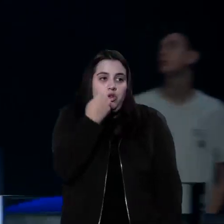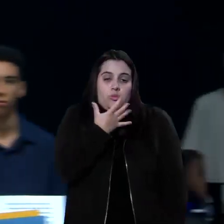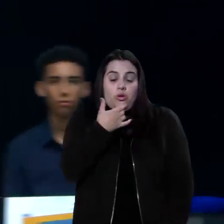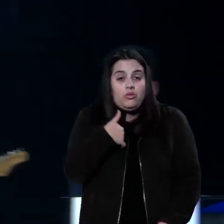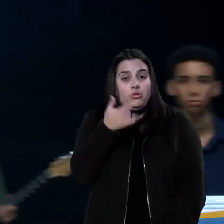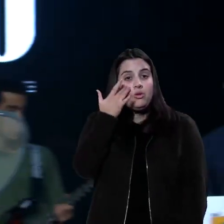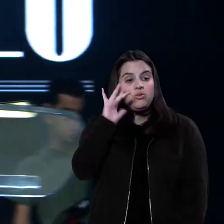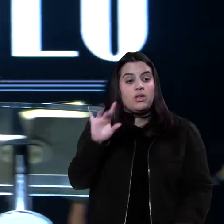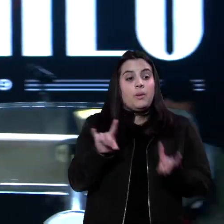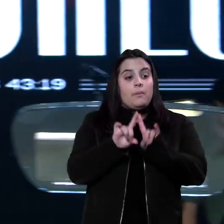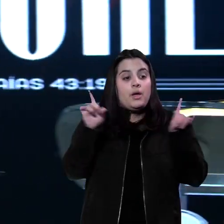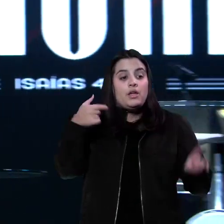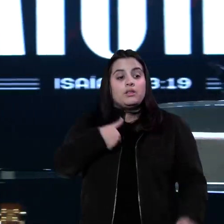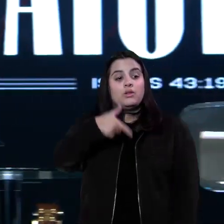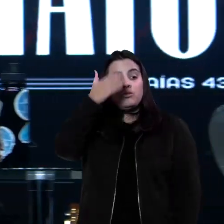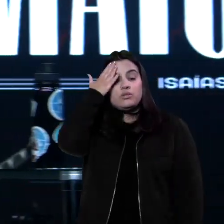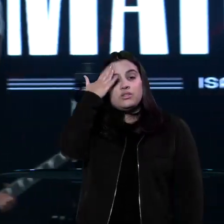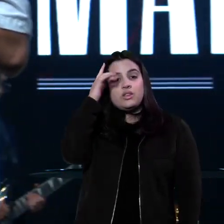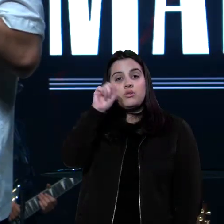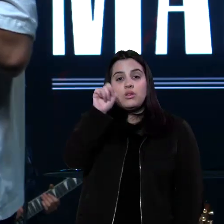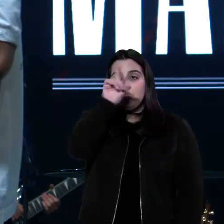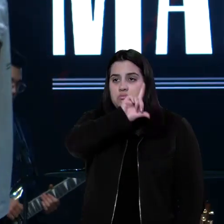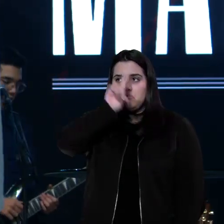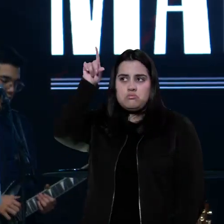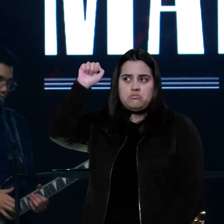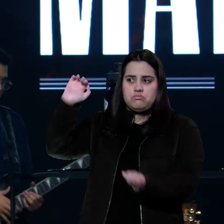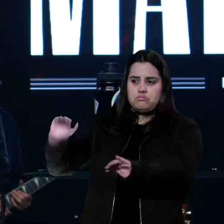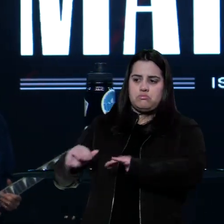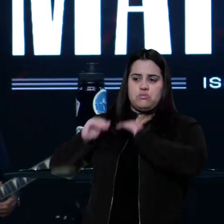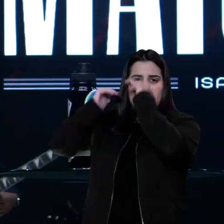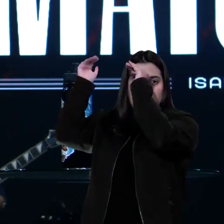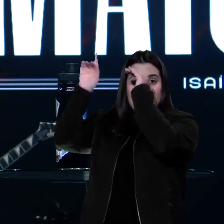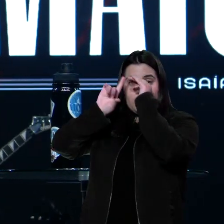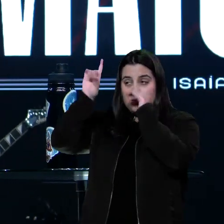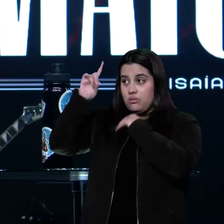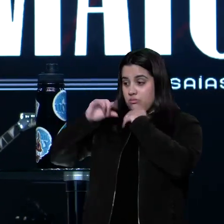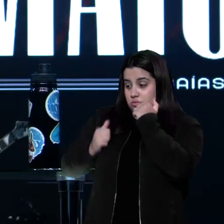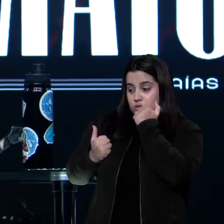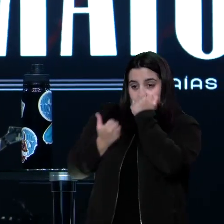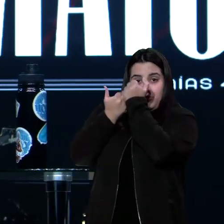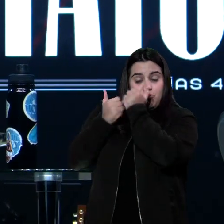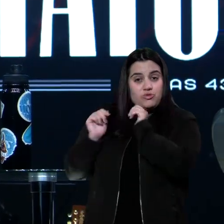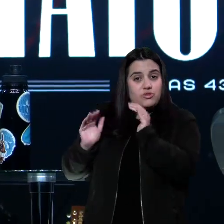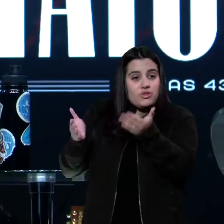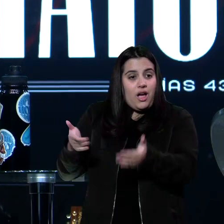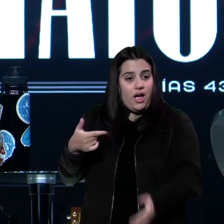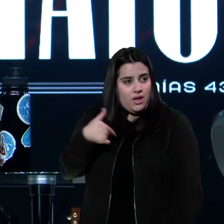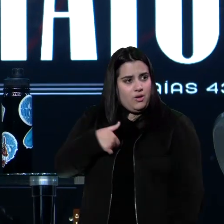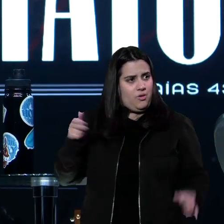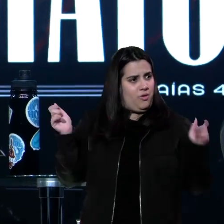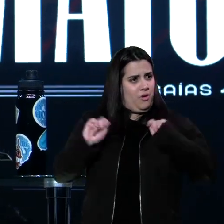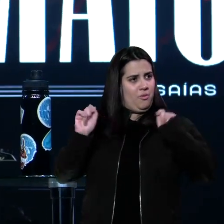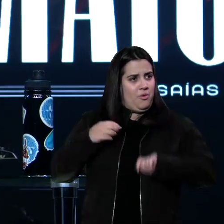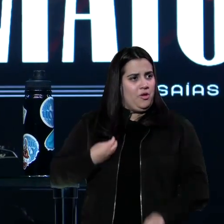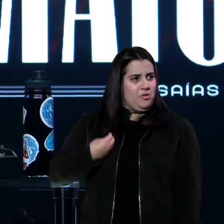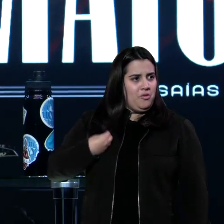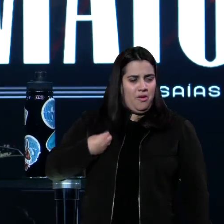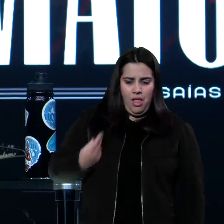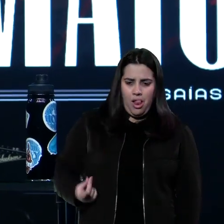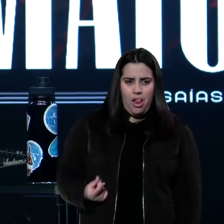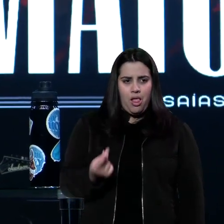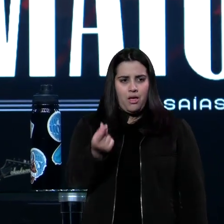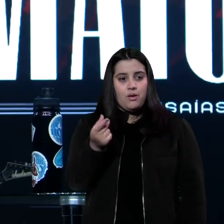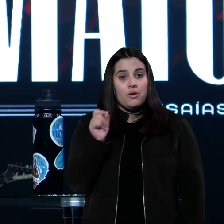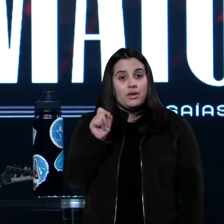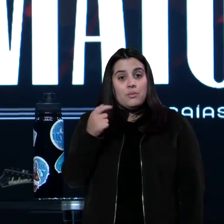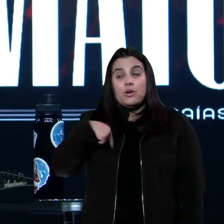eu sei de uma coisa: Deus é soberano, Ele me substituiu no tribunal, eu posso viver fora dele, para entender